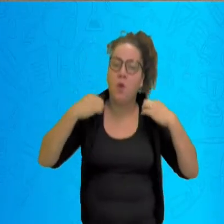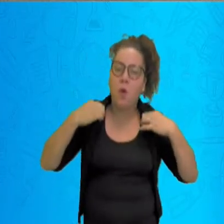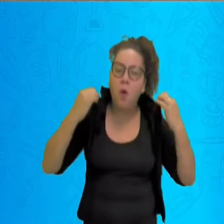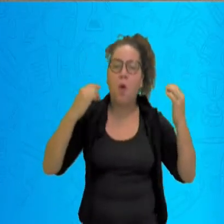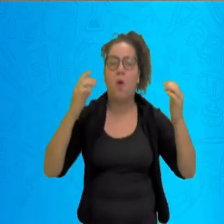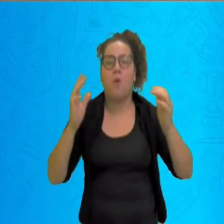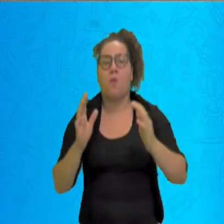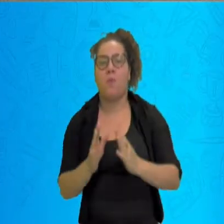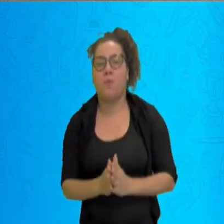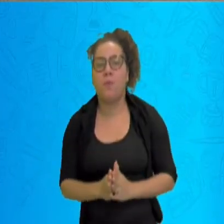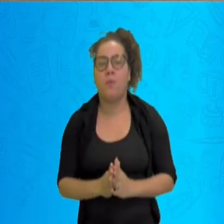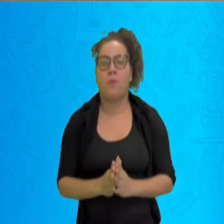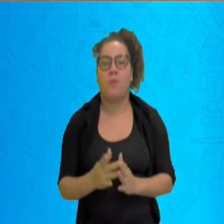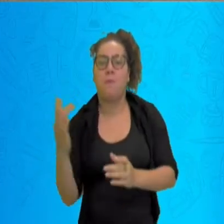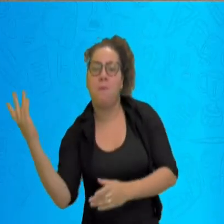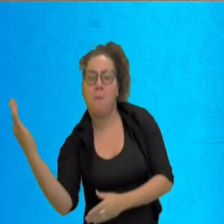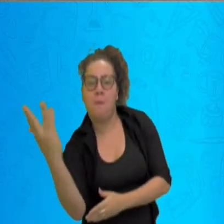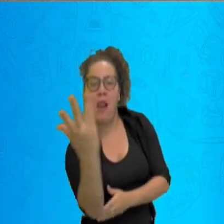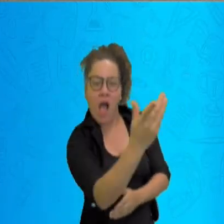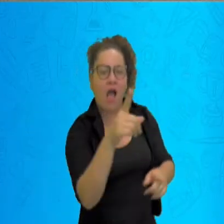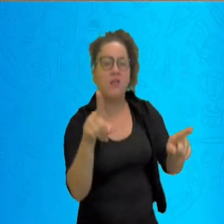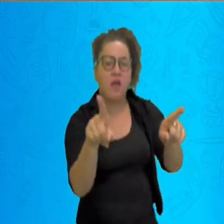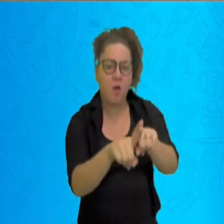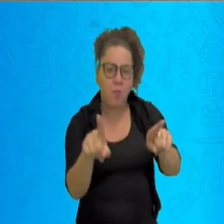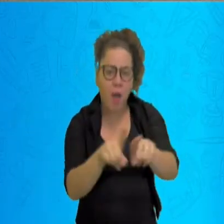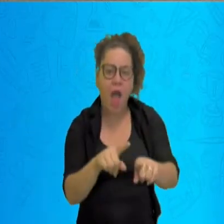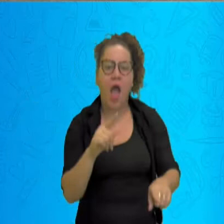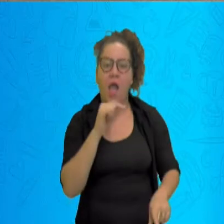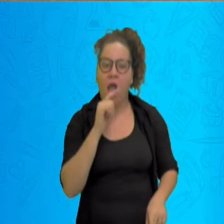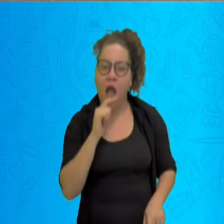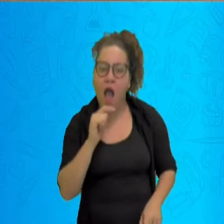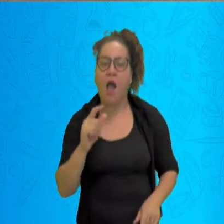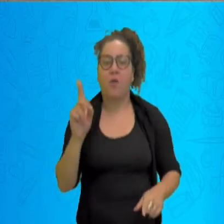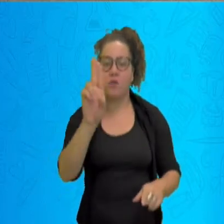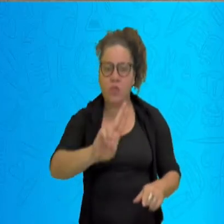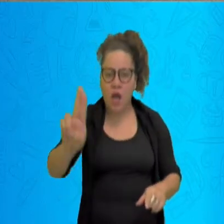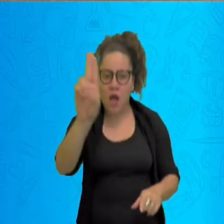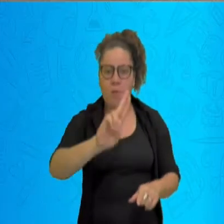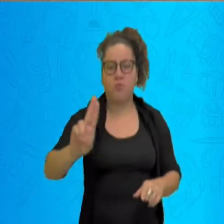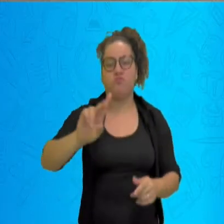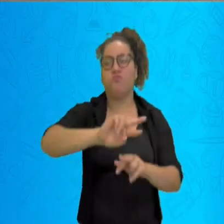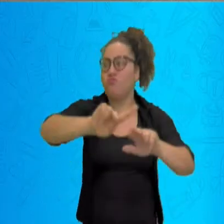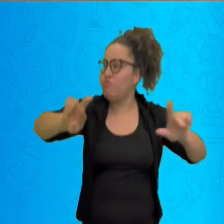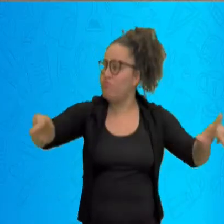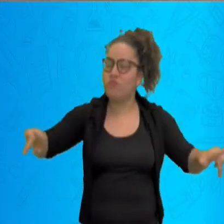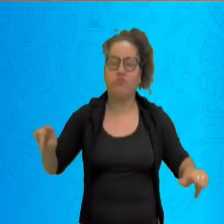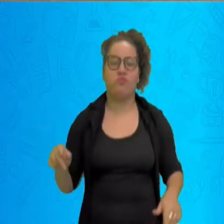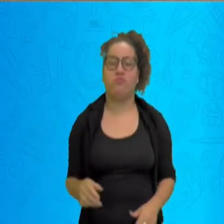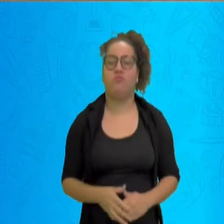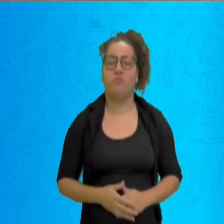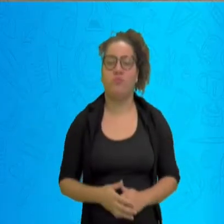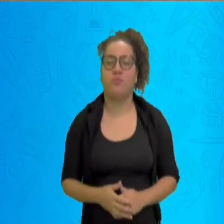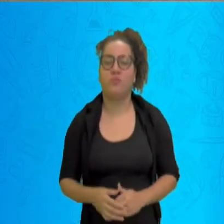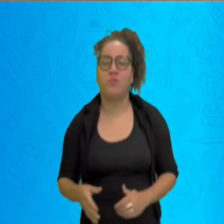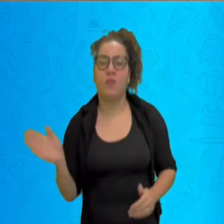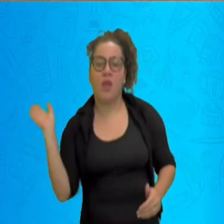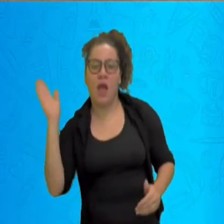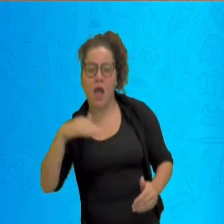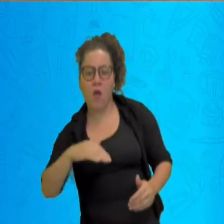para aguar as plantas e em várias outras situações. Agora, nós vamos